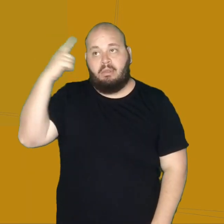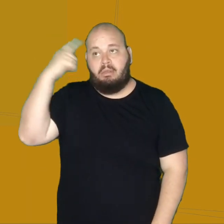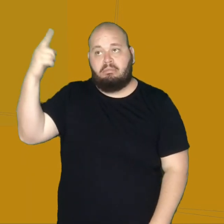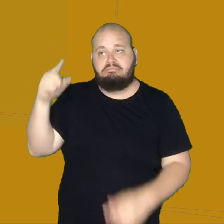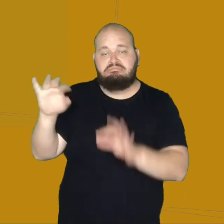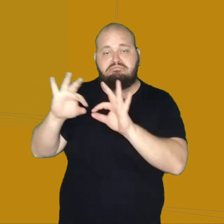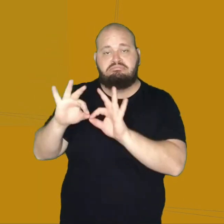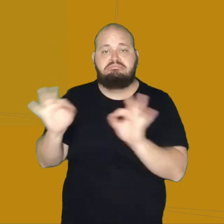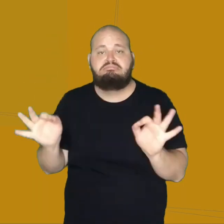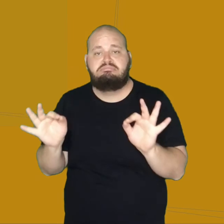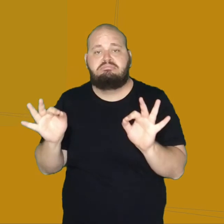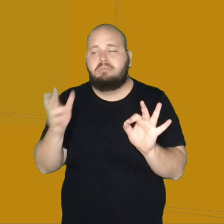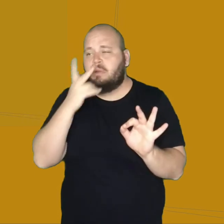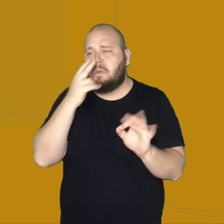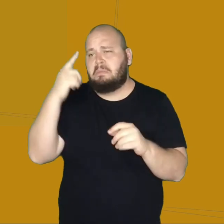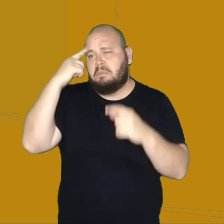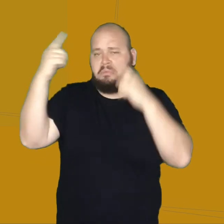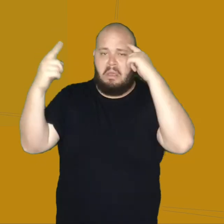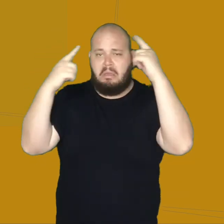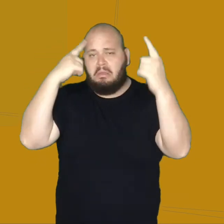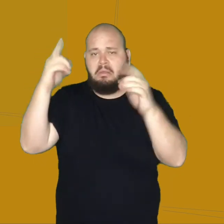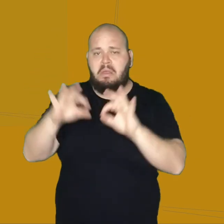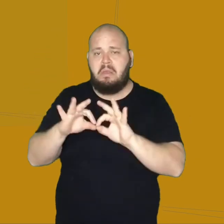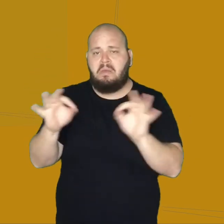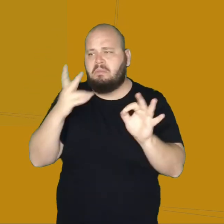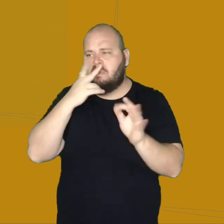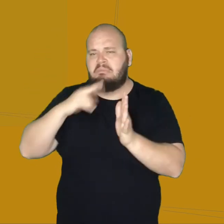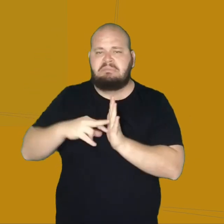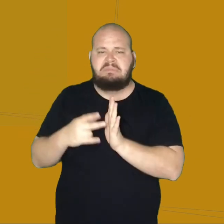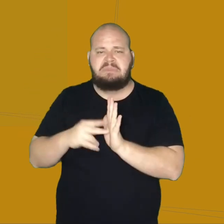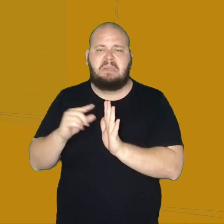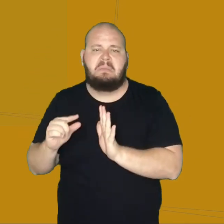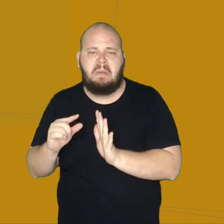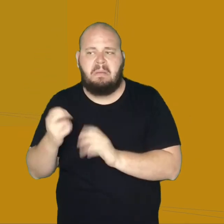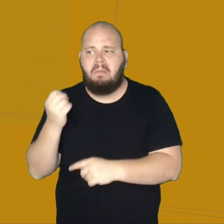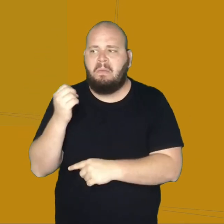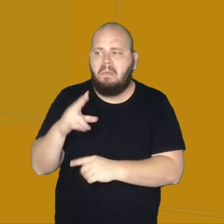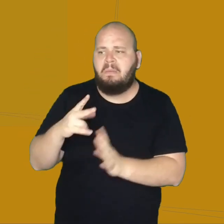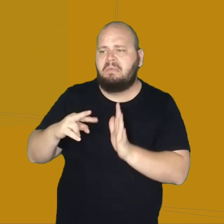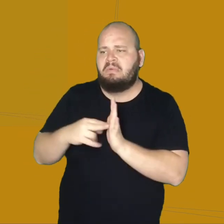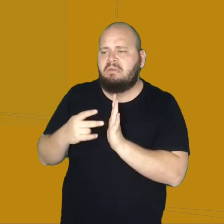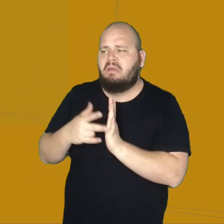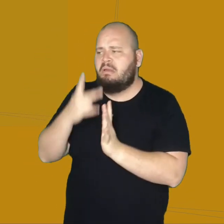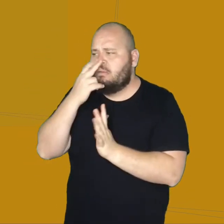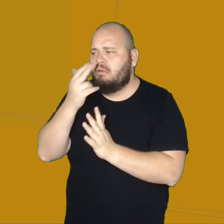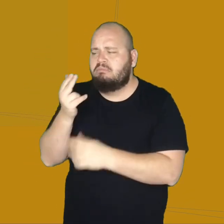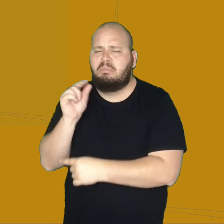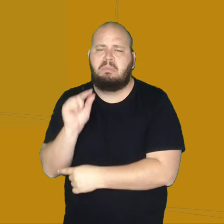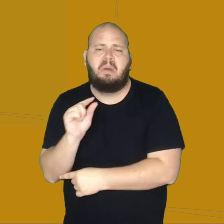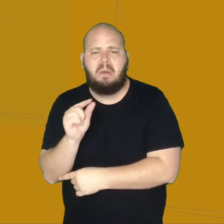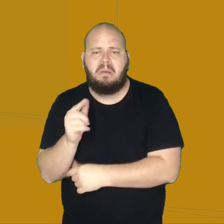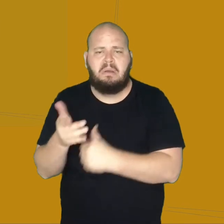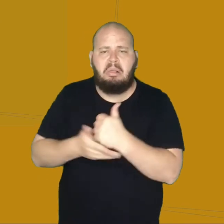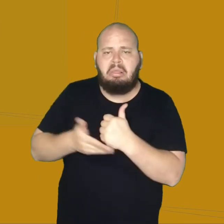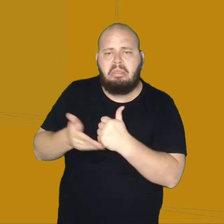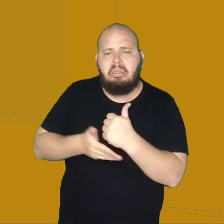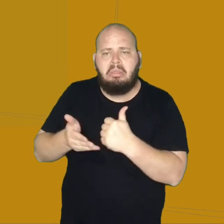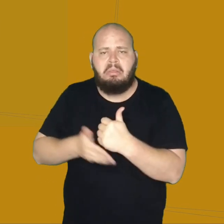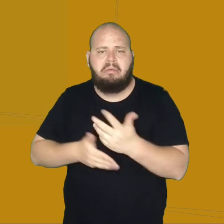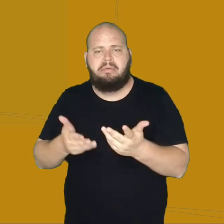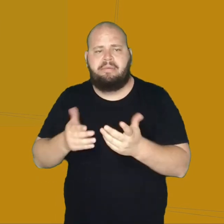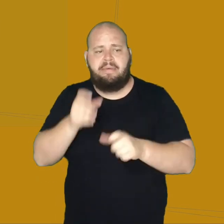as estratégias que ele utiliza para isso? Bom, ele se dirige diretamente ao leitor, quase que